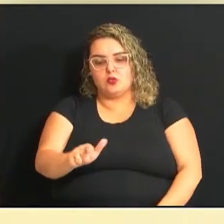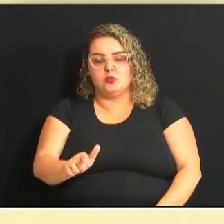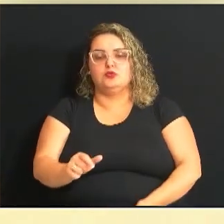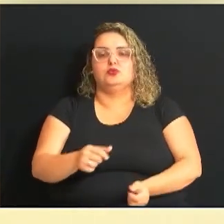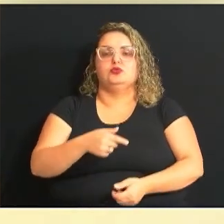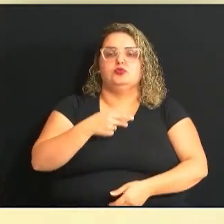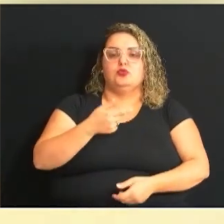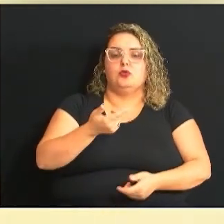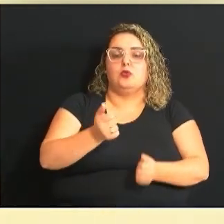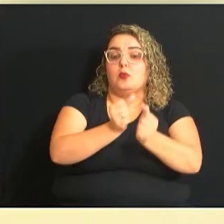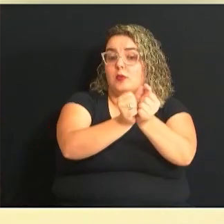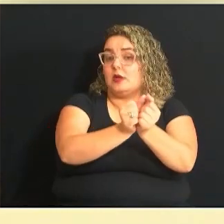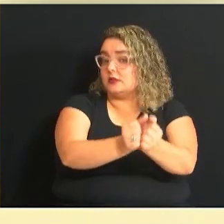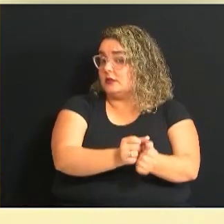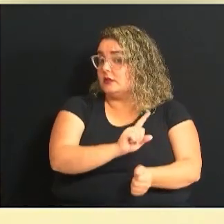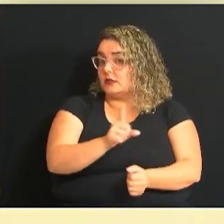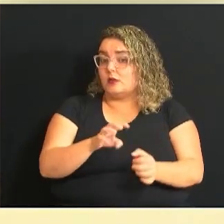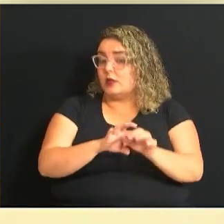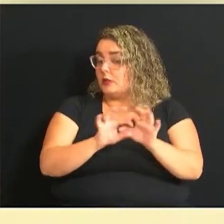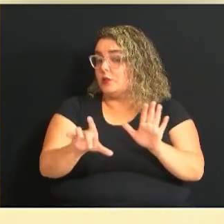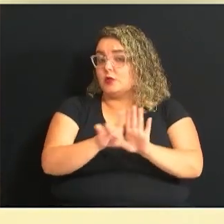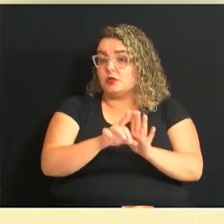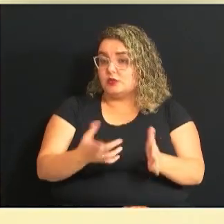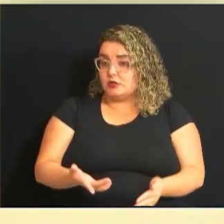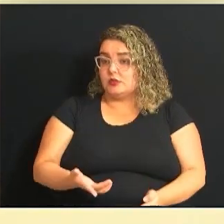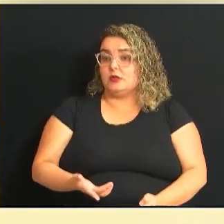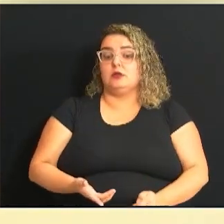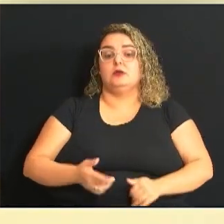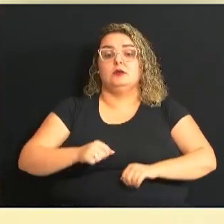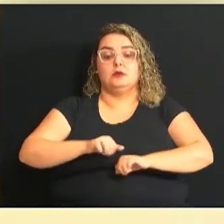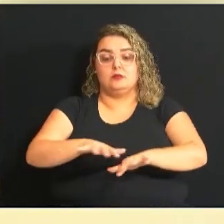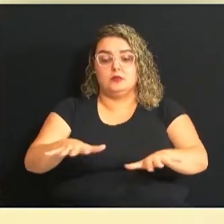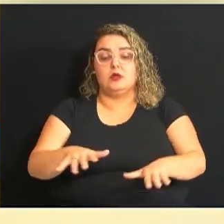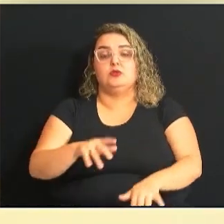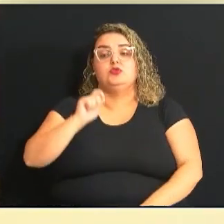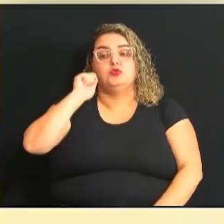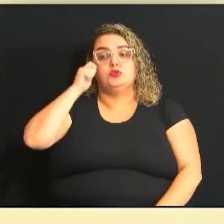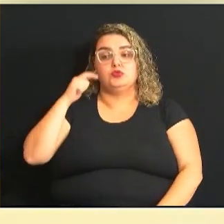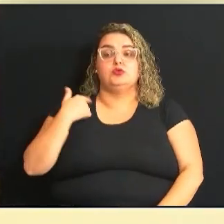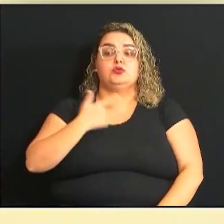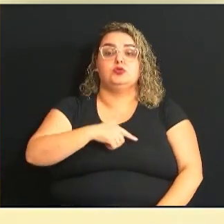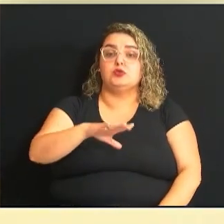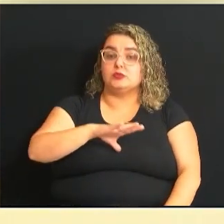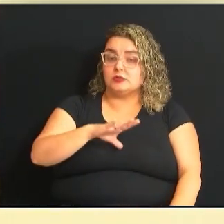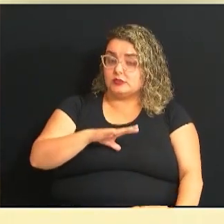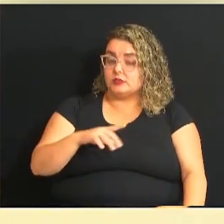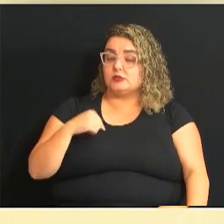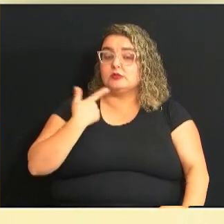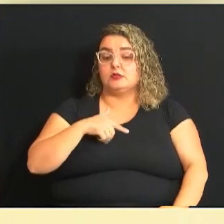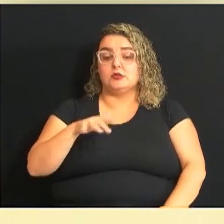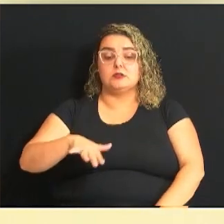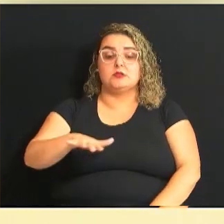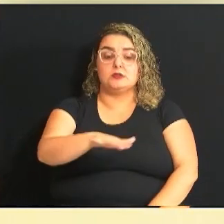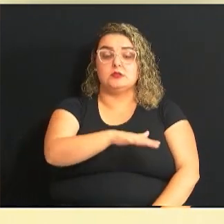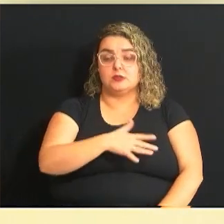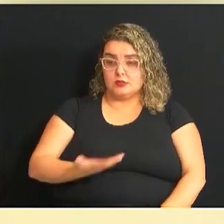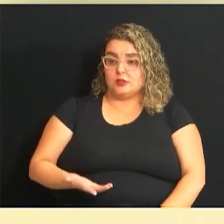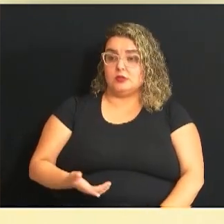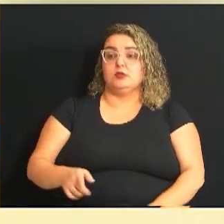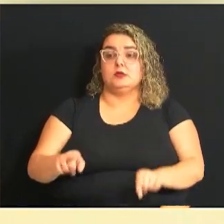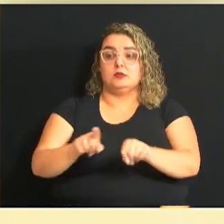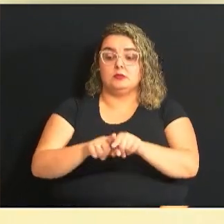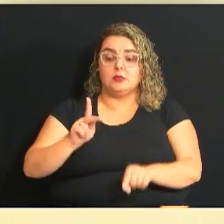ilegal, inclusive, como foi apontado no final, de um contingente enorme de negros na nossa cidade, na nossa